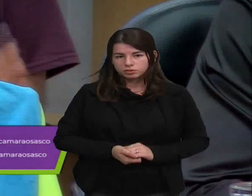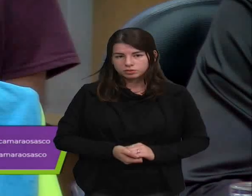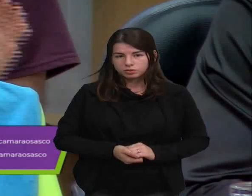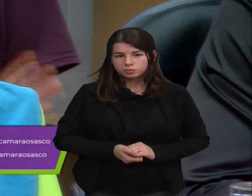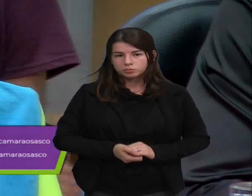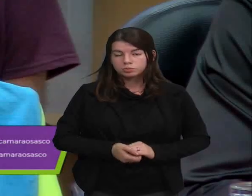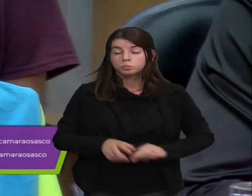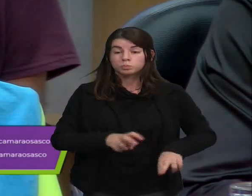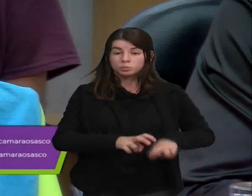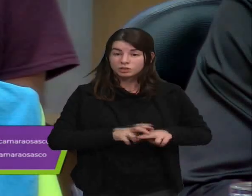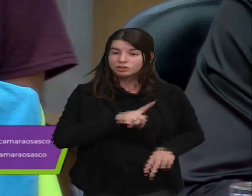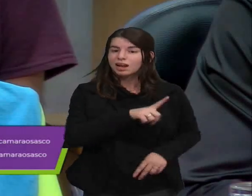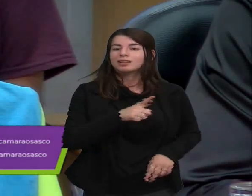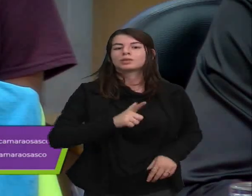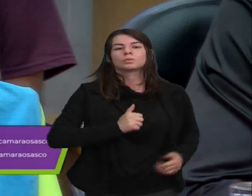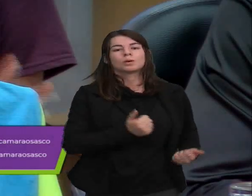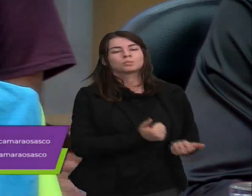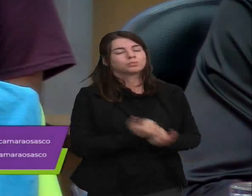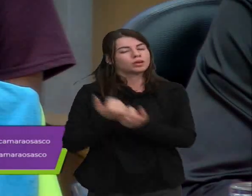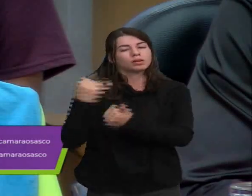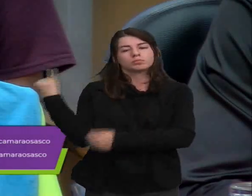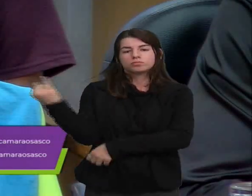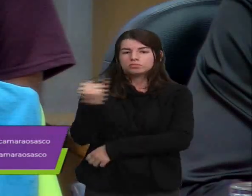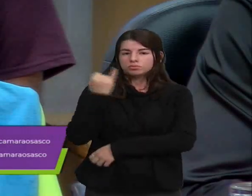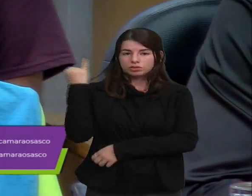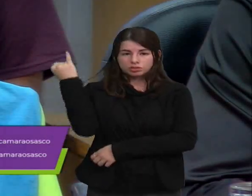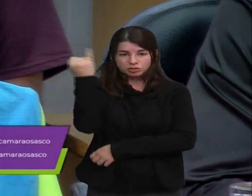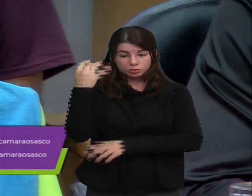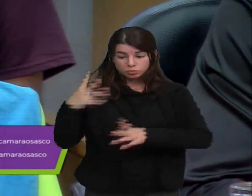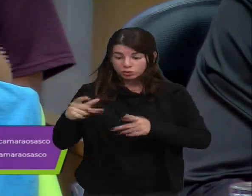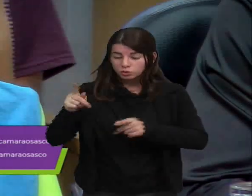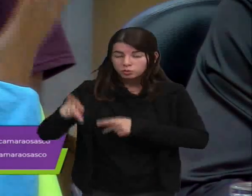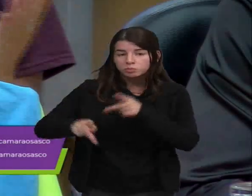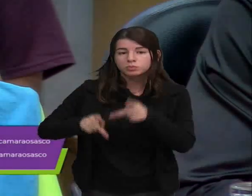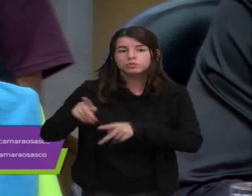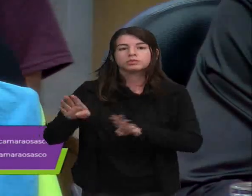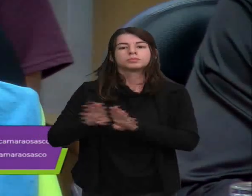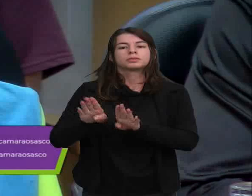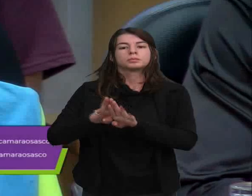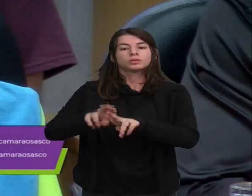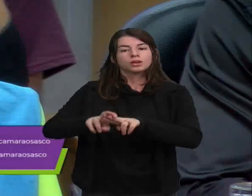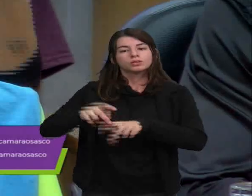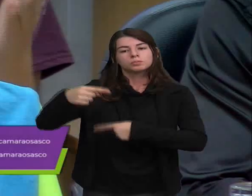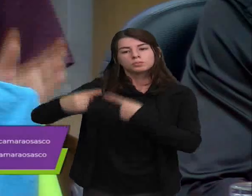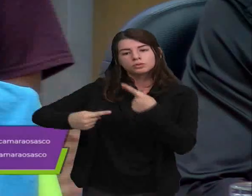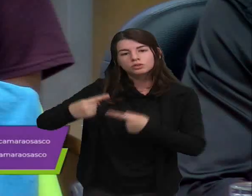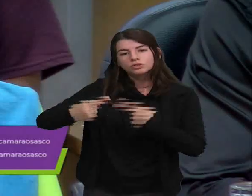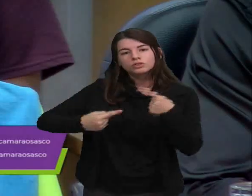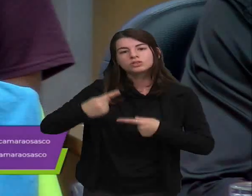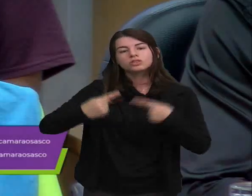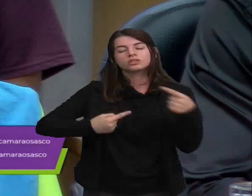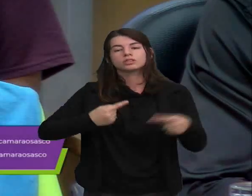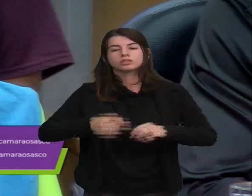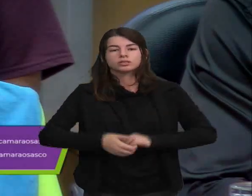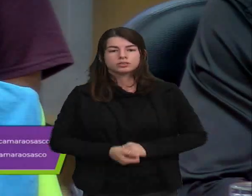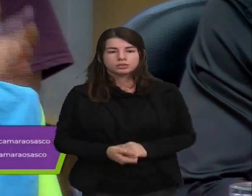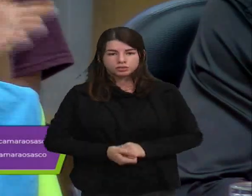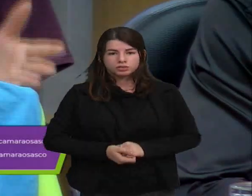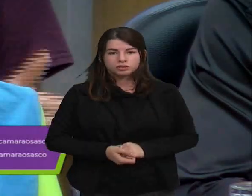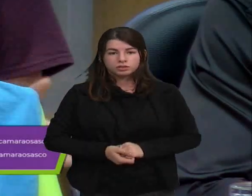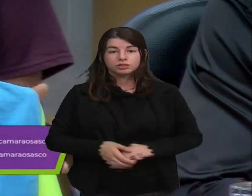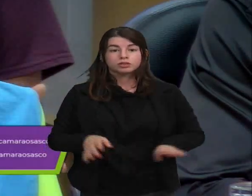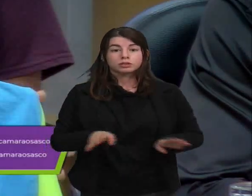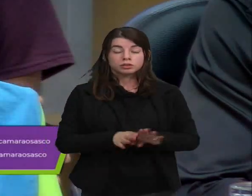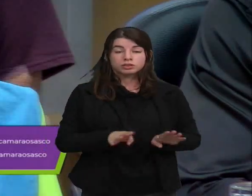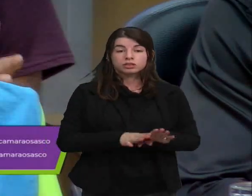é uma força gigante não só para a população com as suas políticas com a maneira com que ela conduz mas também